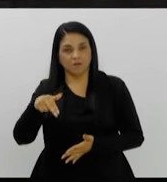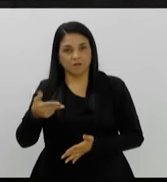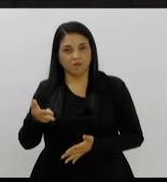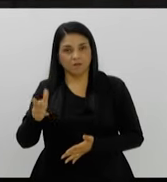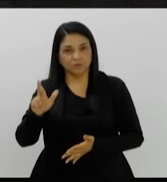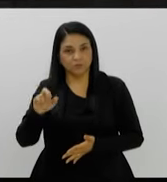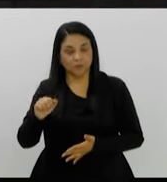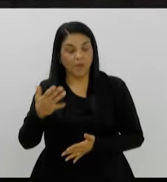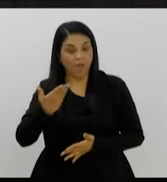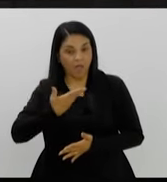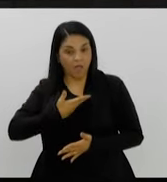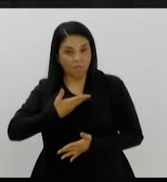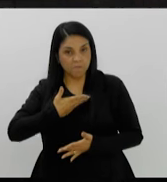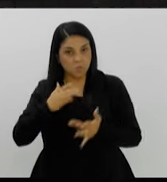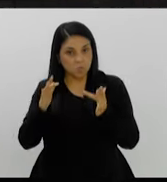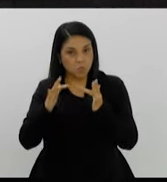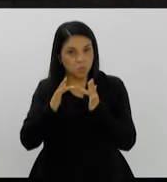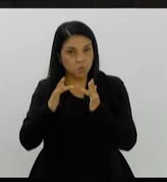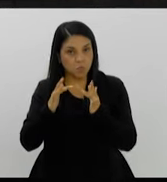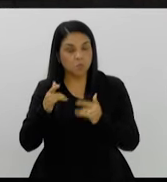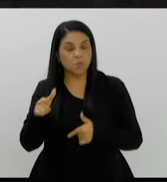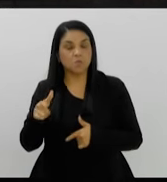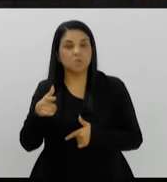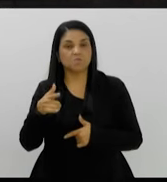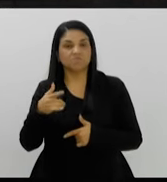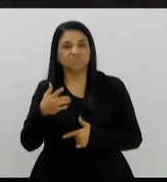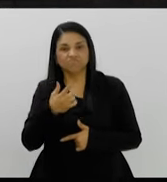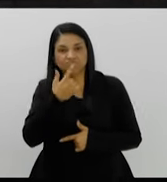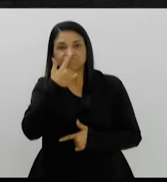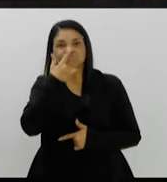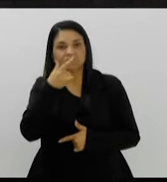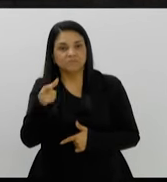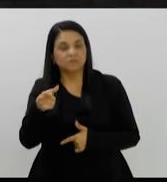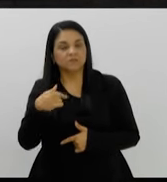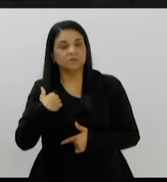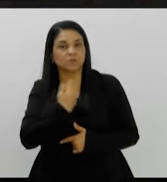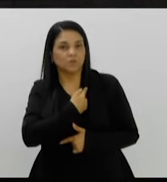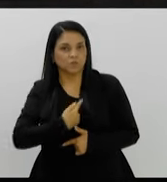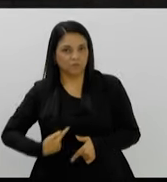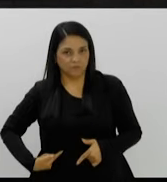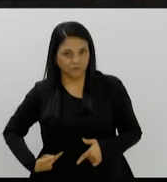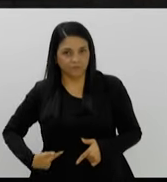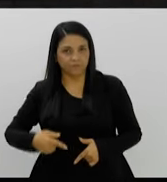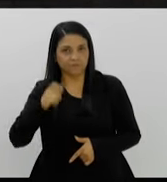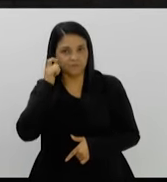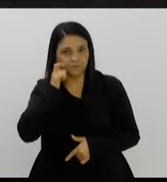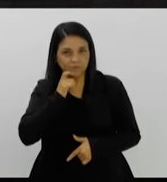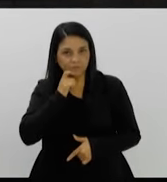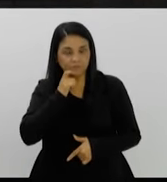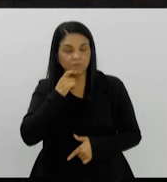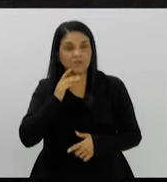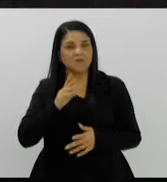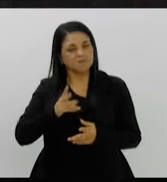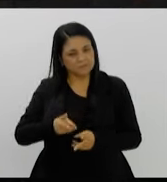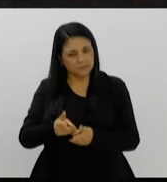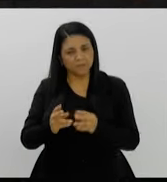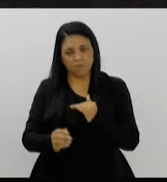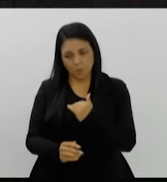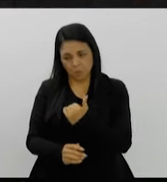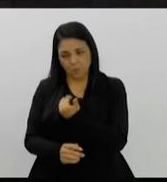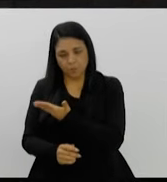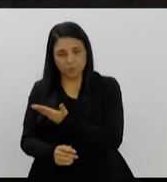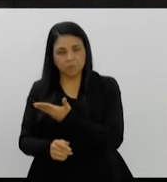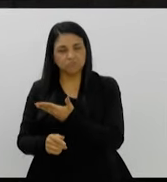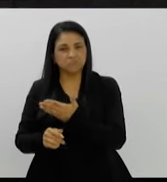Castro e eu sempre disse e sempre vou me posicionar ao lado das pessoas que independente